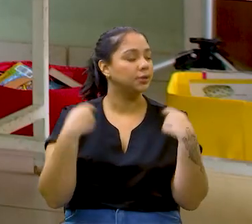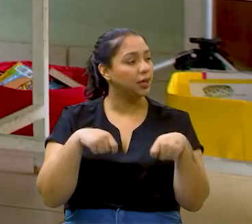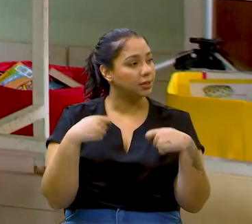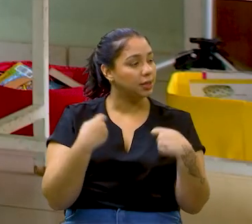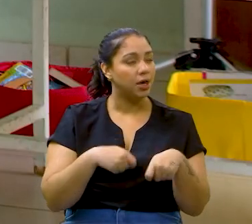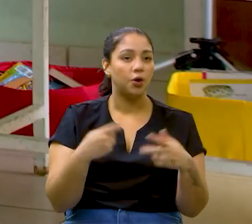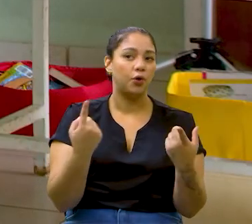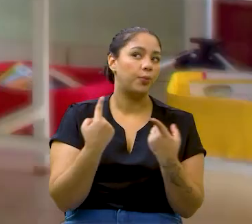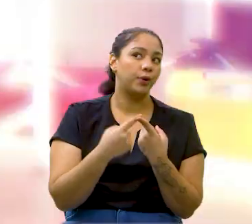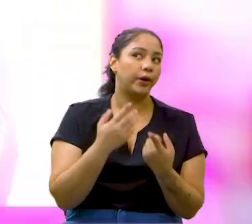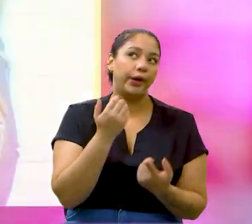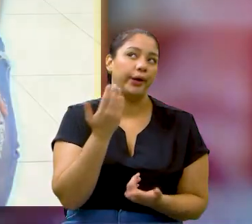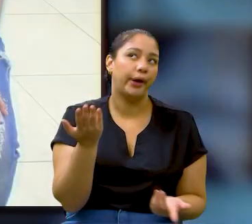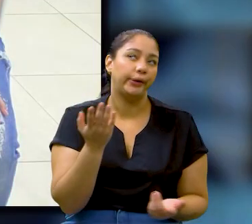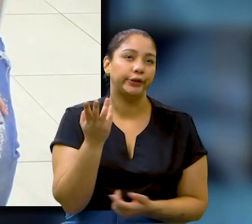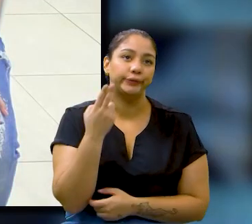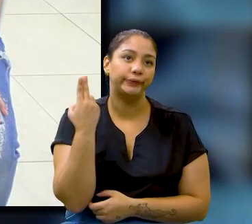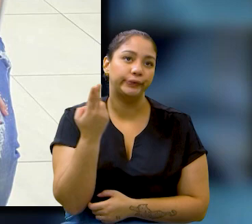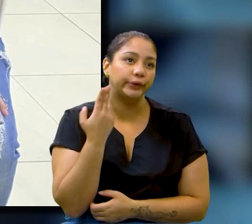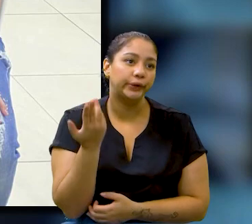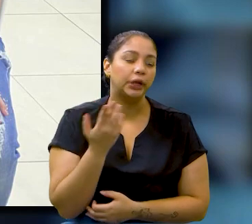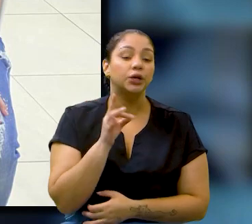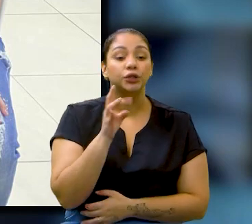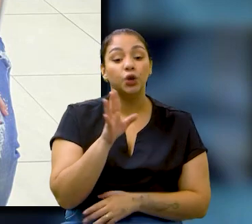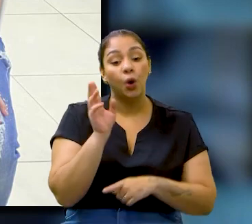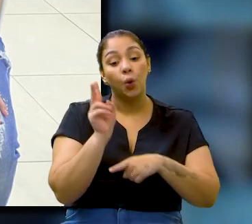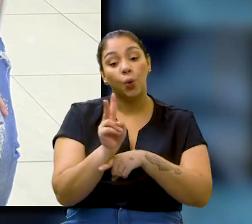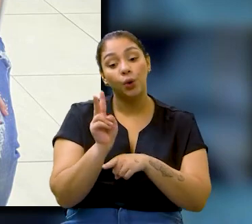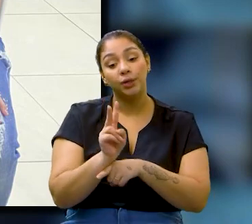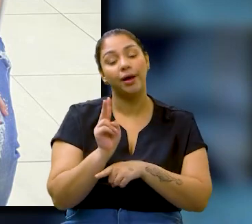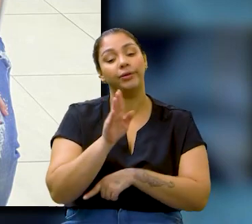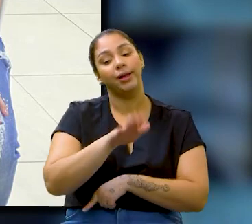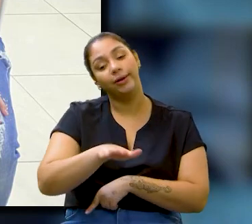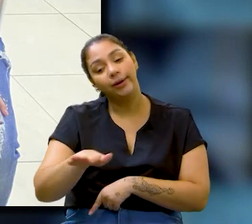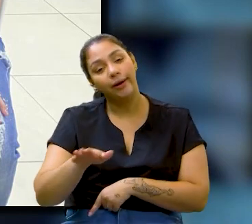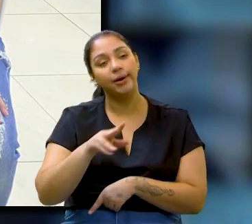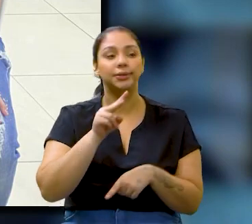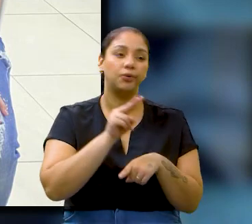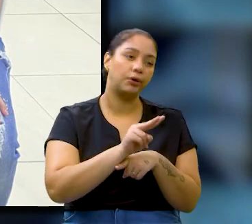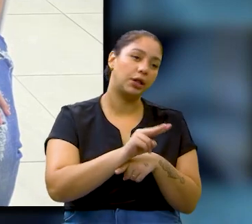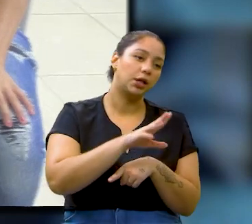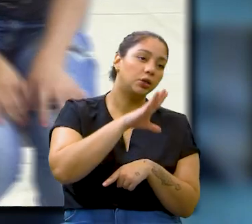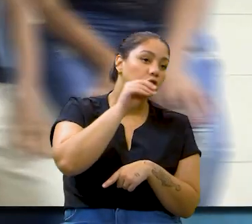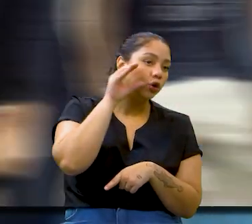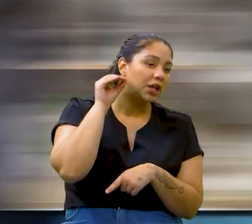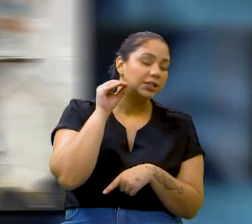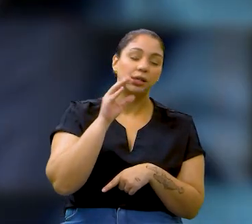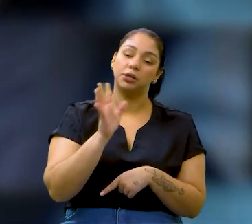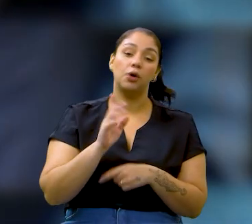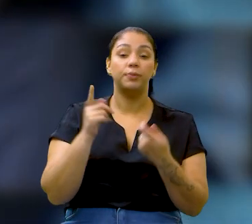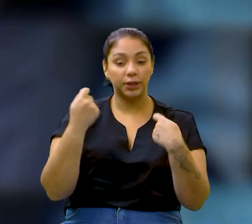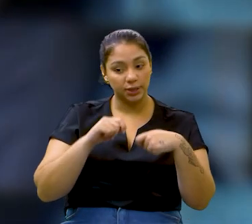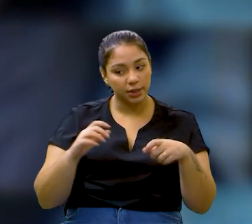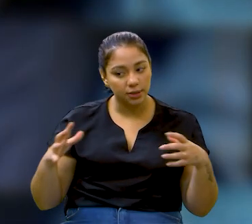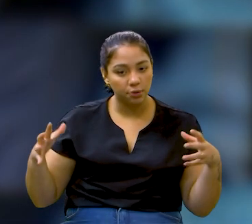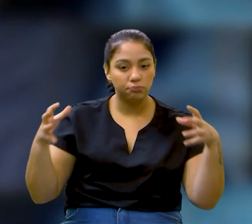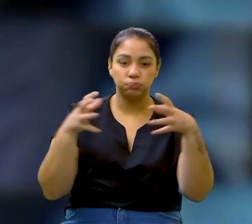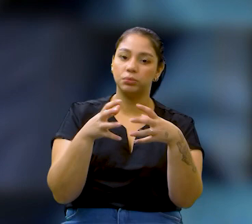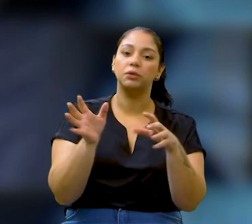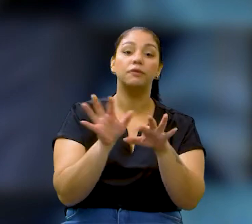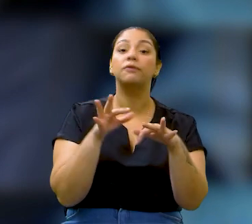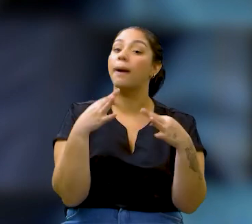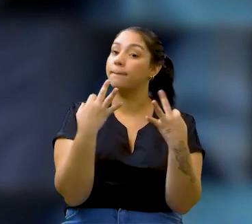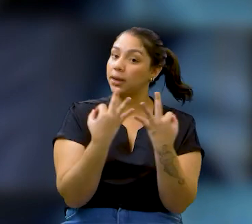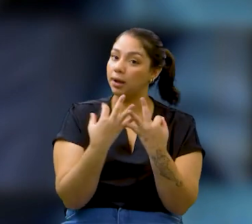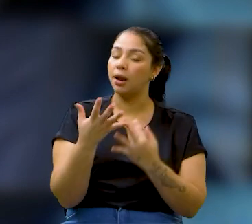adianta fortalecimento você... de vínculo, Exato, não adianta você cuidar só da criança ou do adolescente. Você tem que trazer a família junto e cuidar